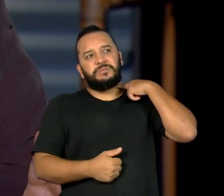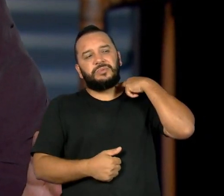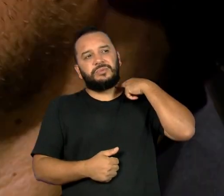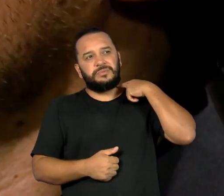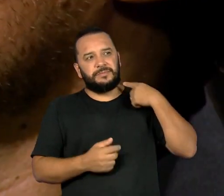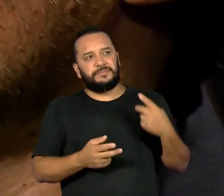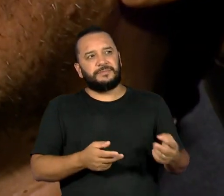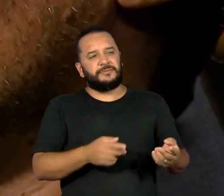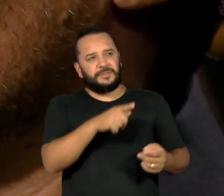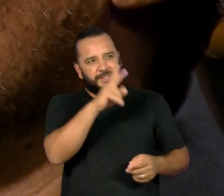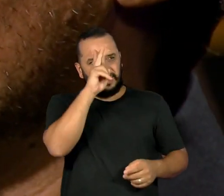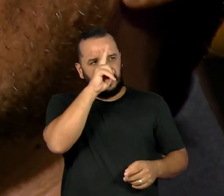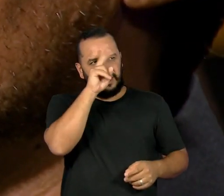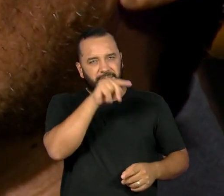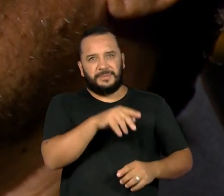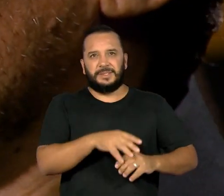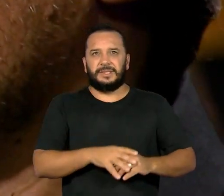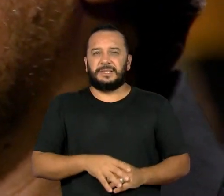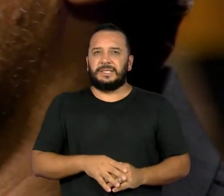de...